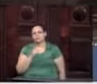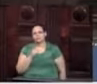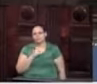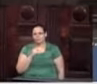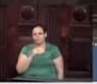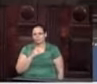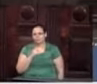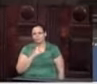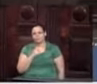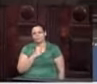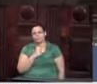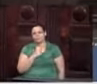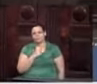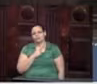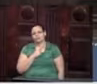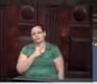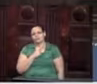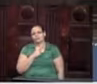devidamente